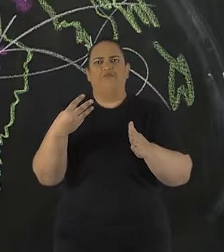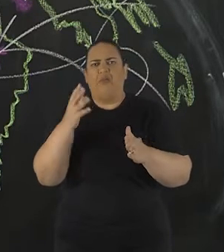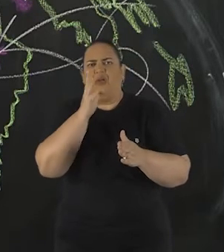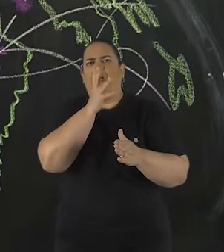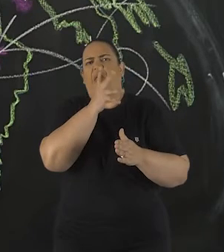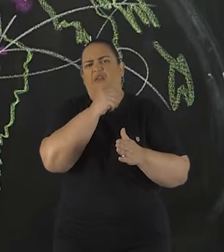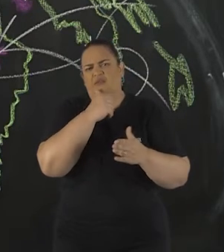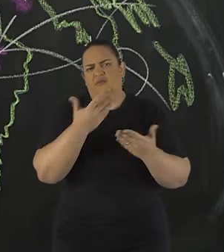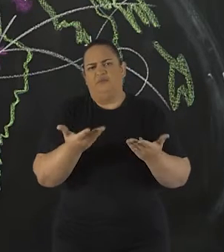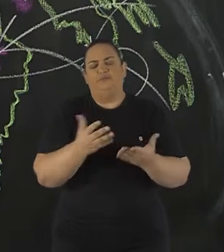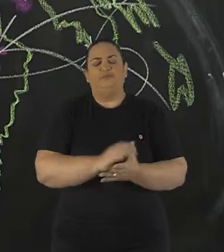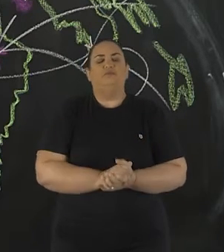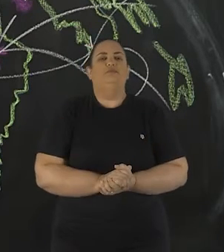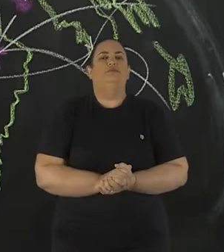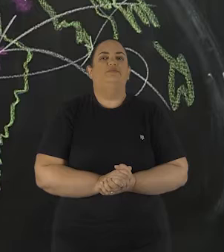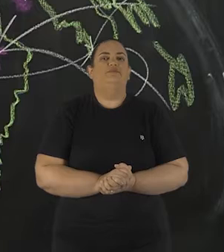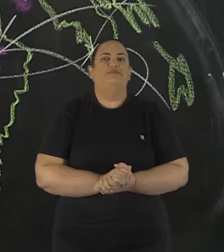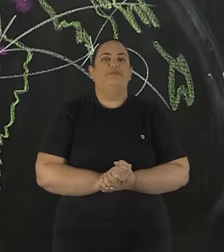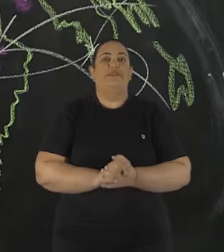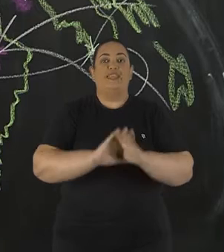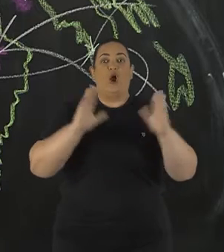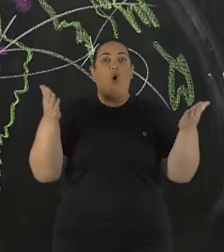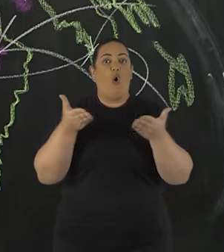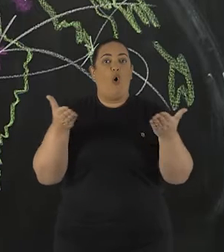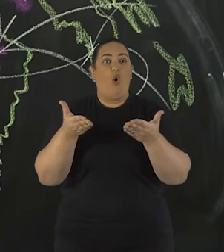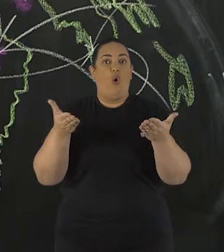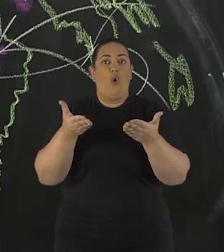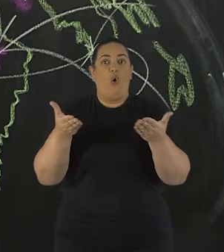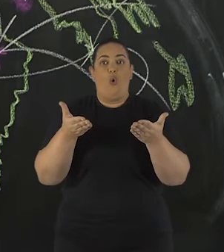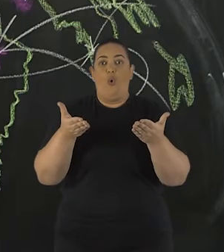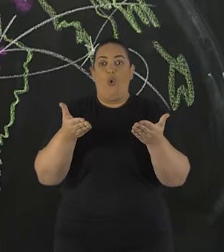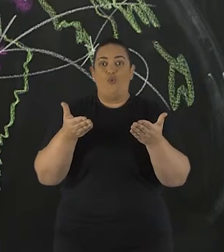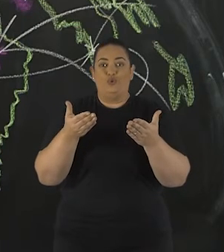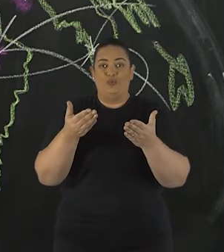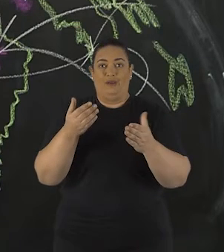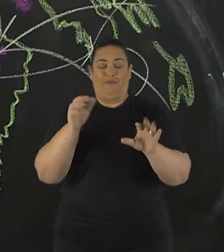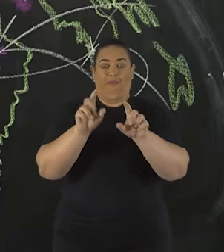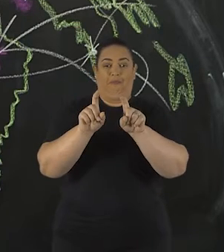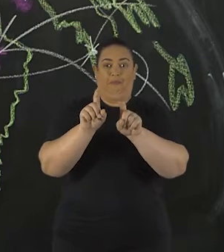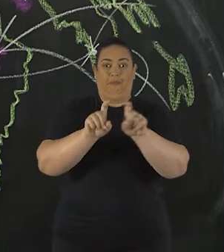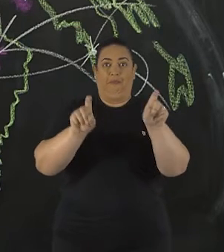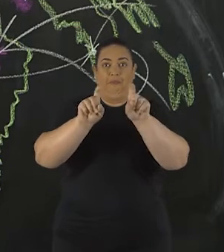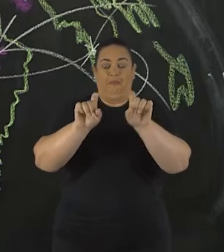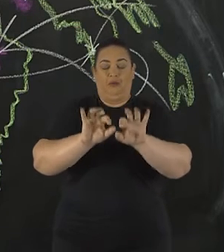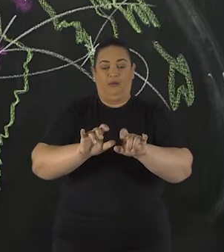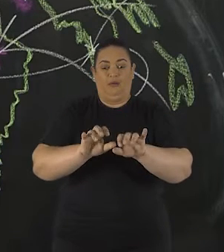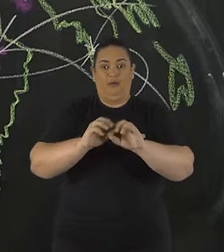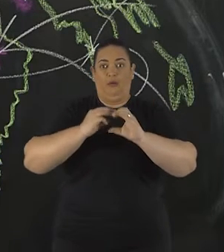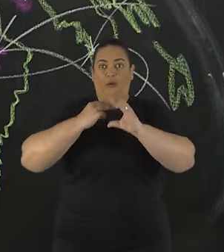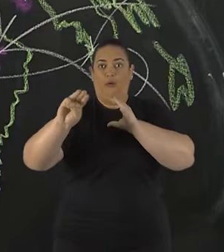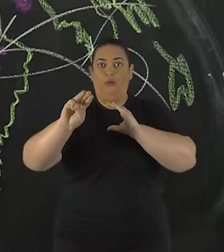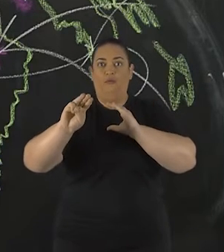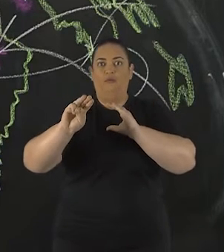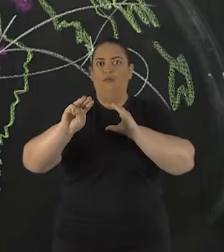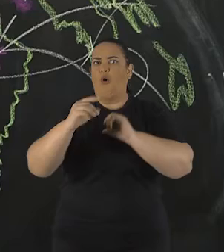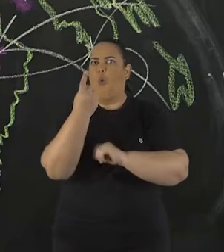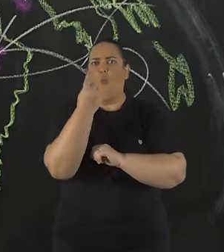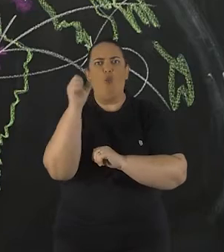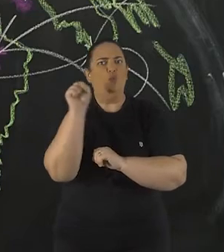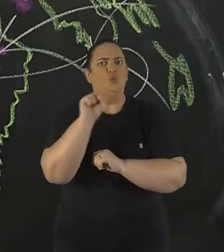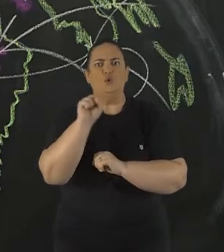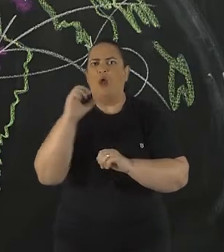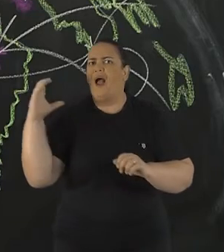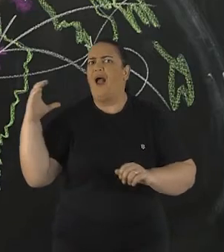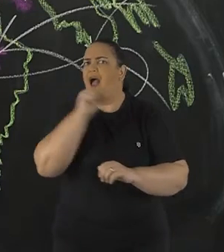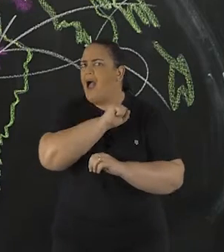coisas que acontecem do outro lado do mundo, a informação vai chegar em menos de um segundo e com uma informação vasta